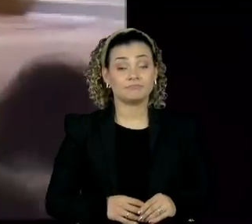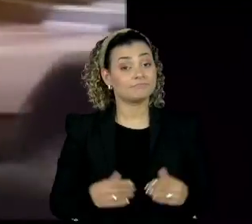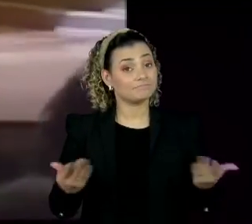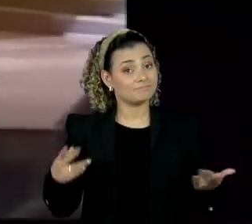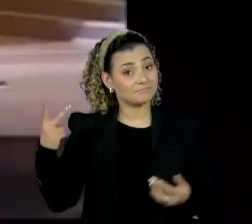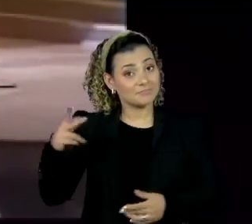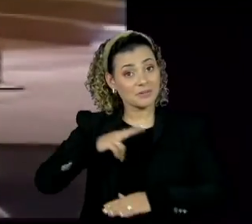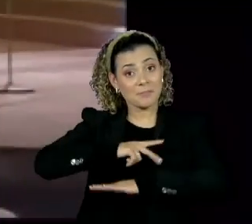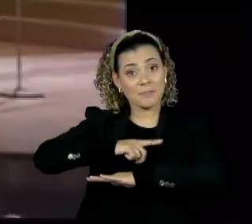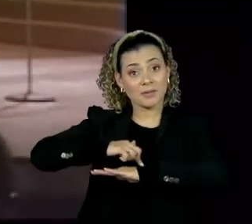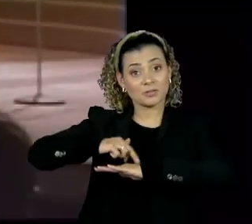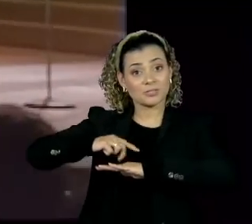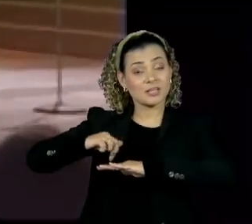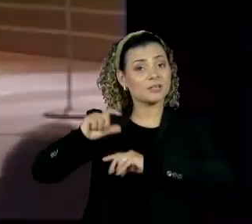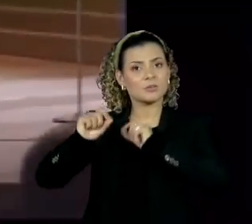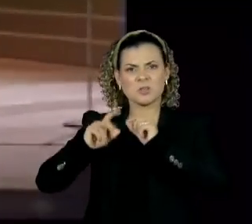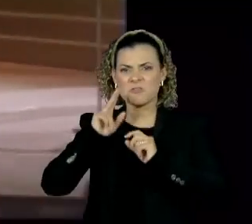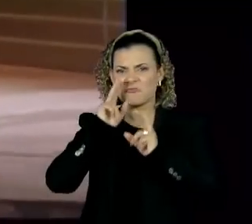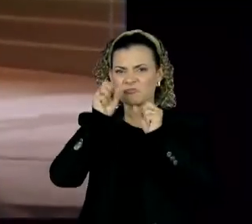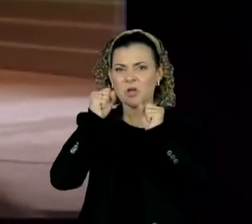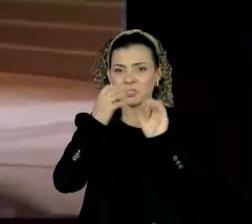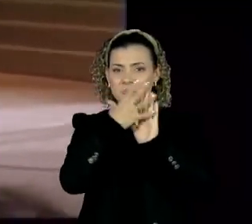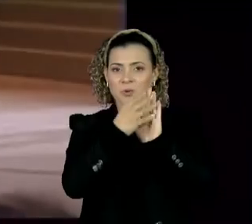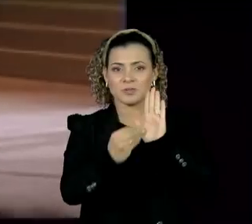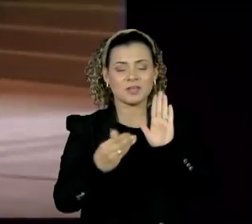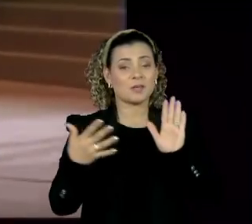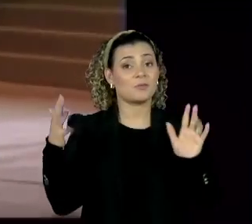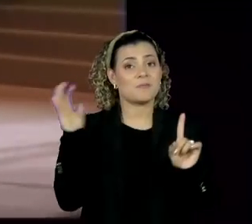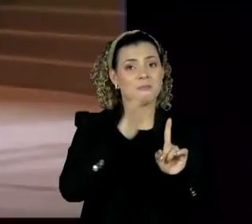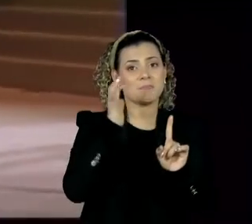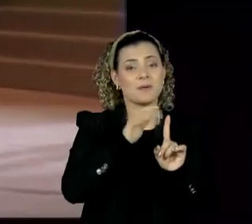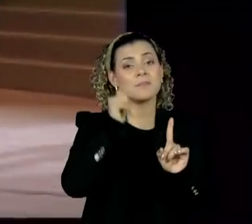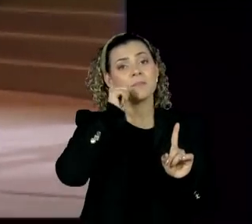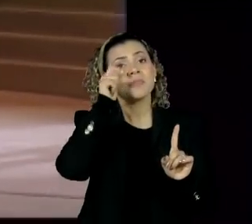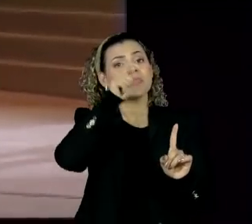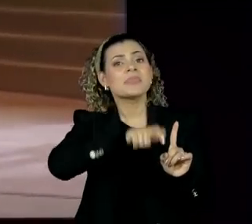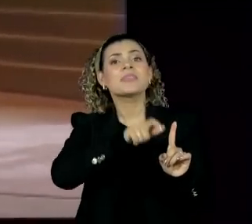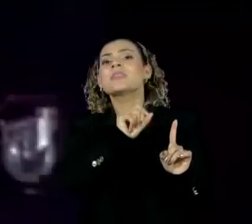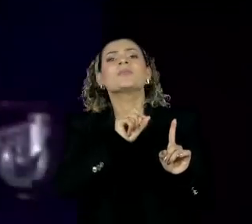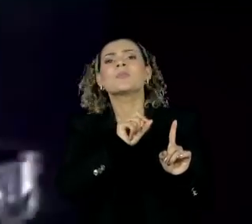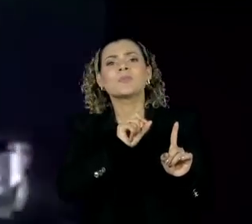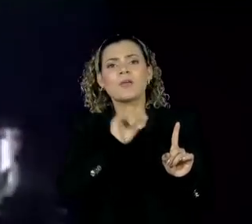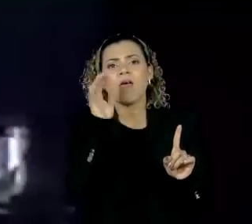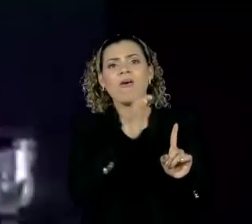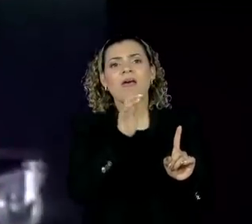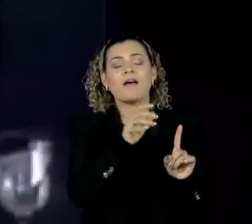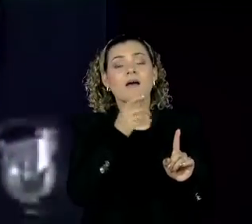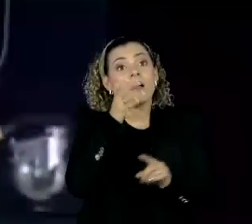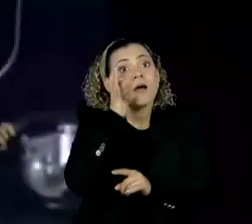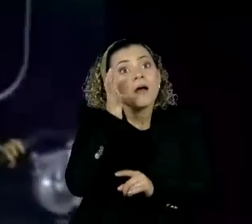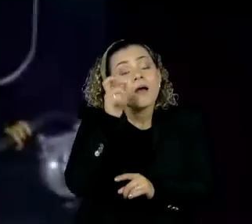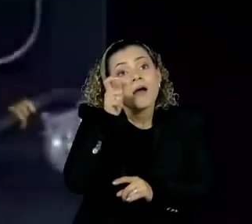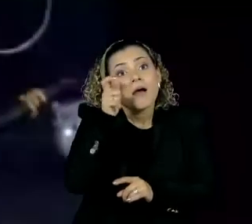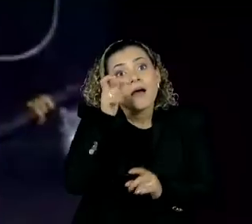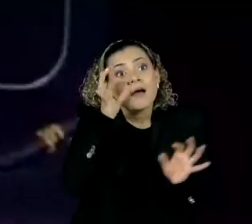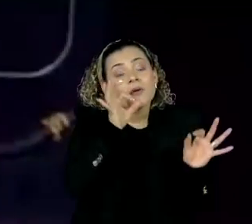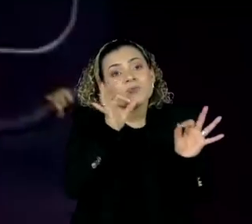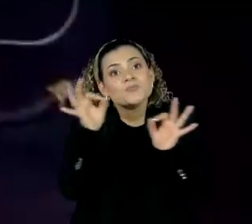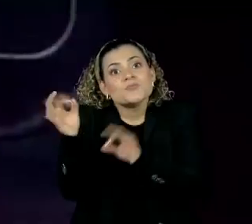Michael Jackson foi uma das mais fortes inspirações para uma menina que acompanhava suas performances desde a